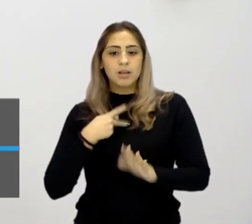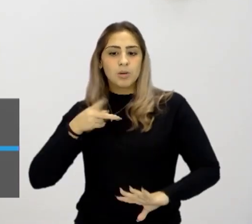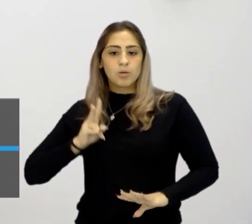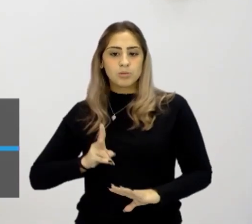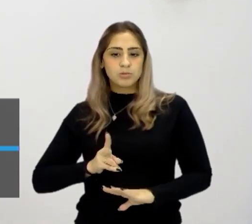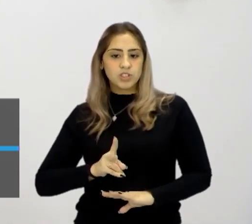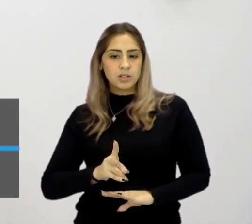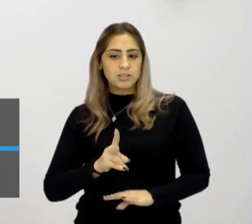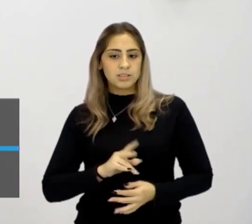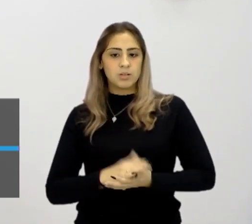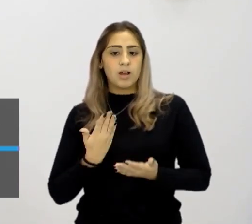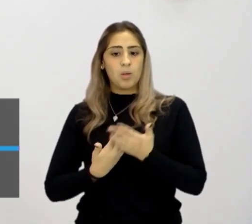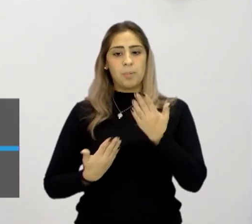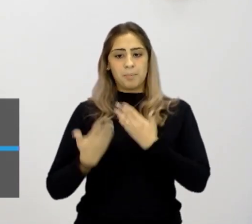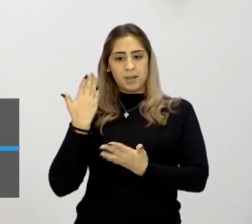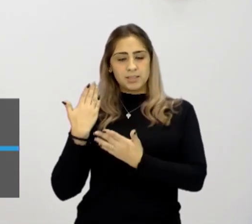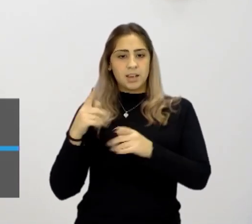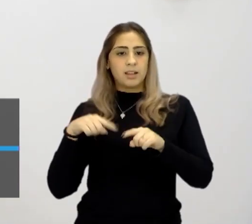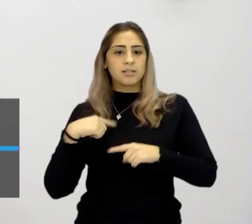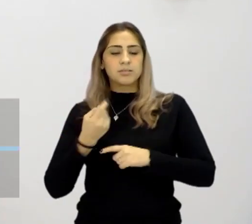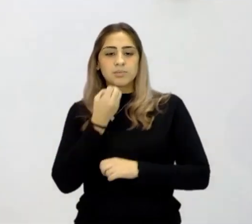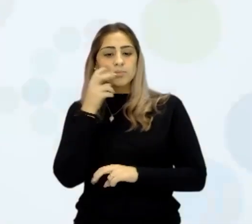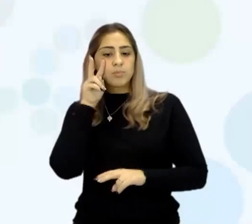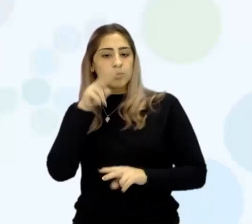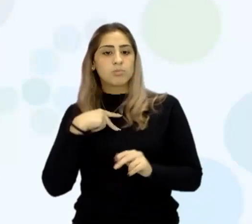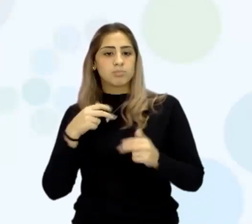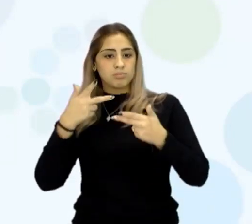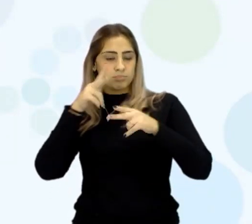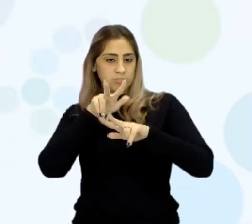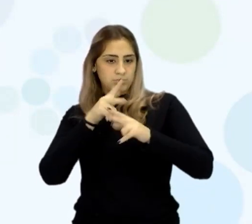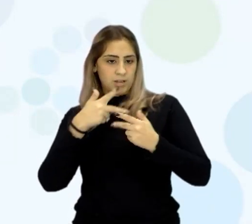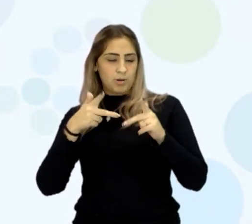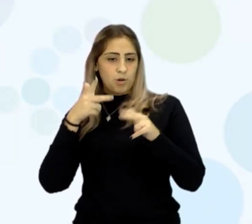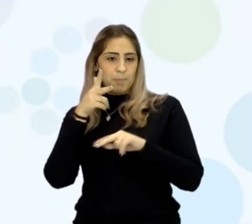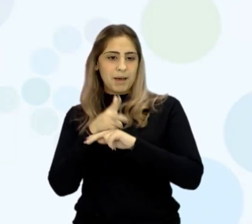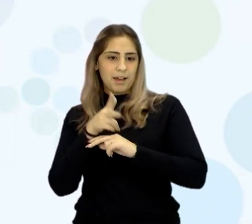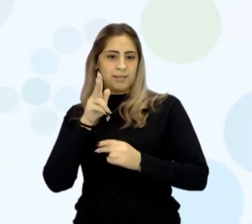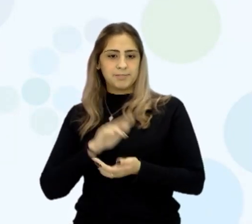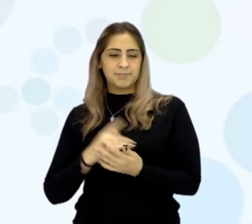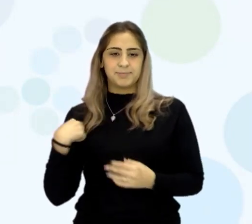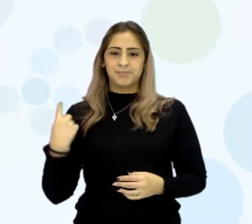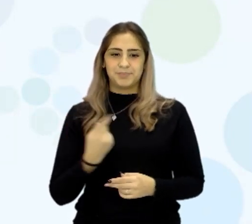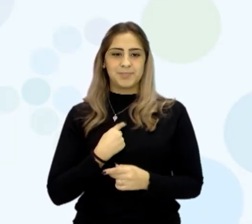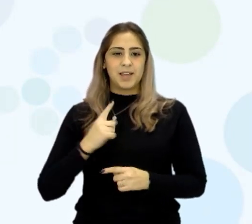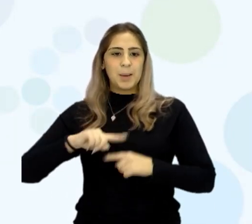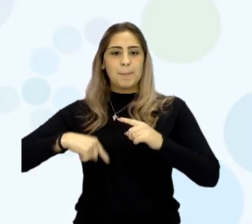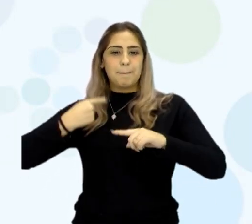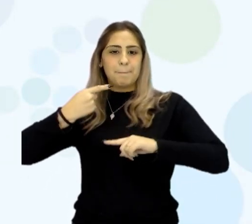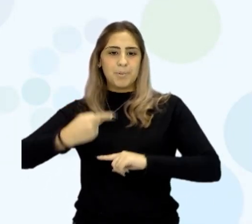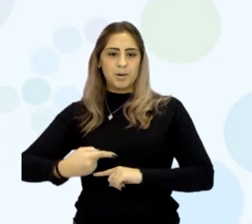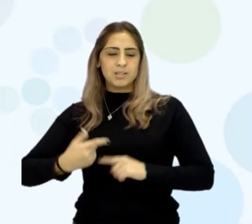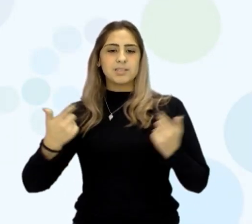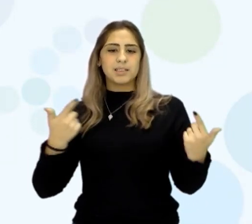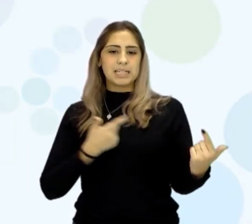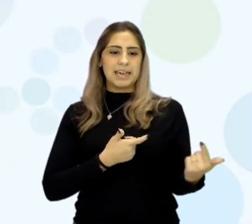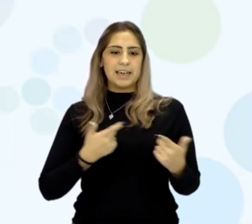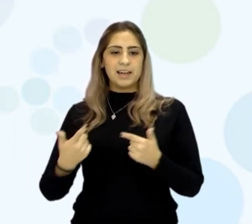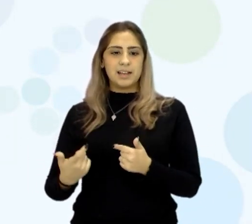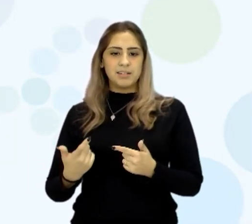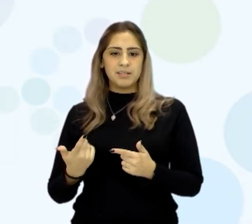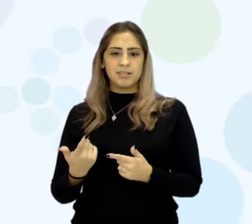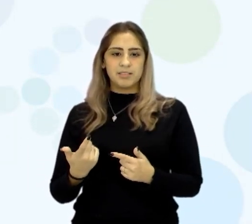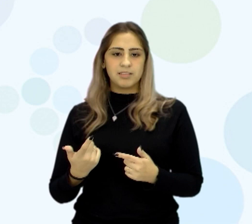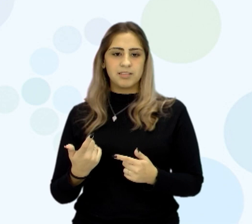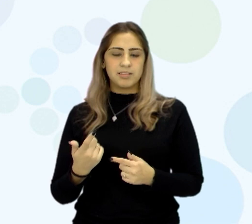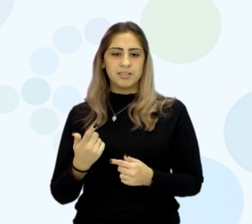né, da nossa aula passada. Dá uma olhadinha aí na tela. Nossa aula é pós-Guerra Fria, aula 2, e o nosso recorte é